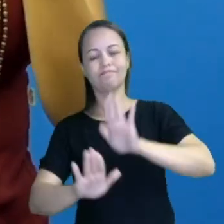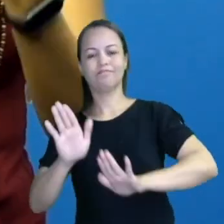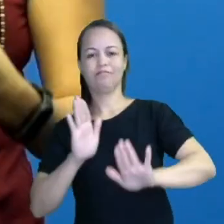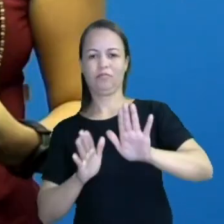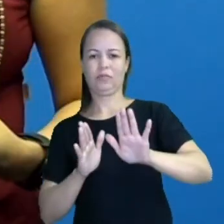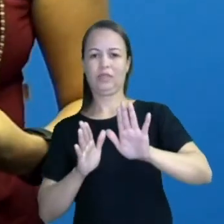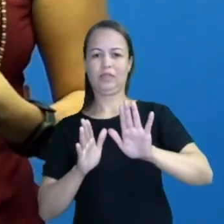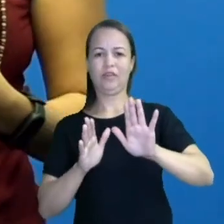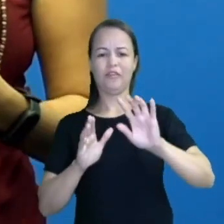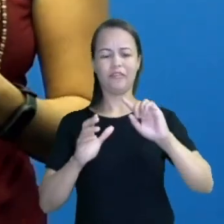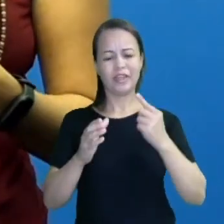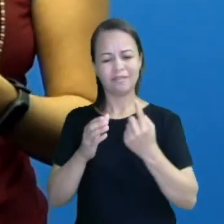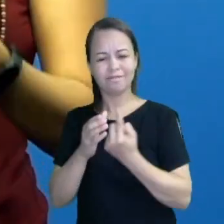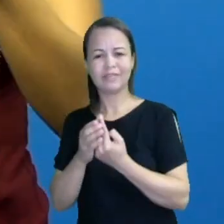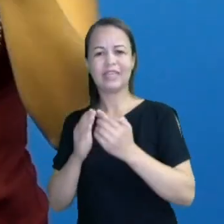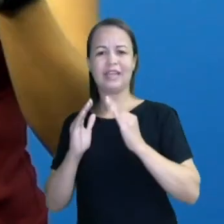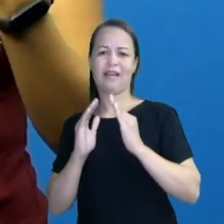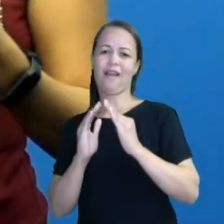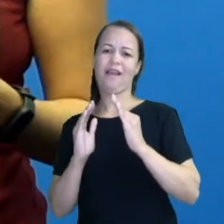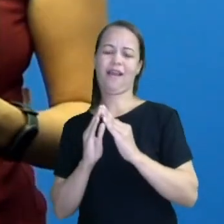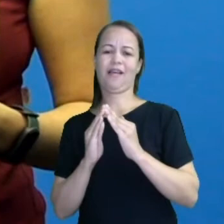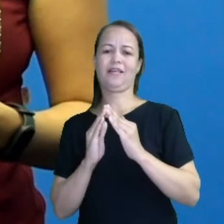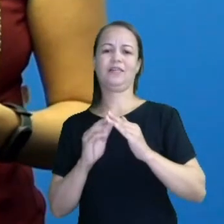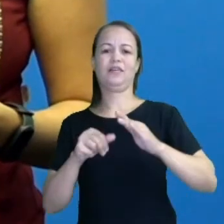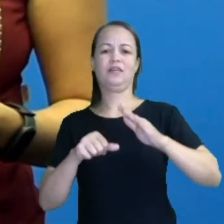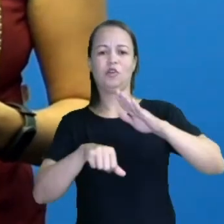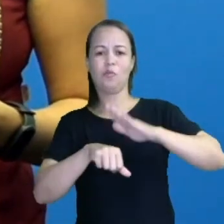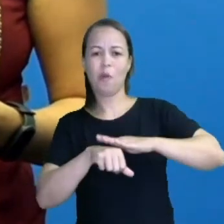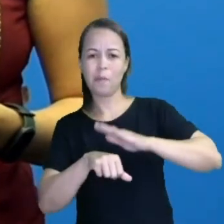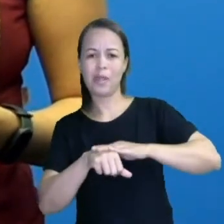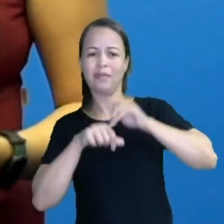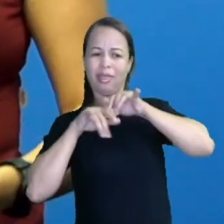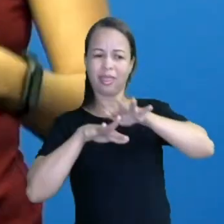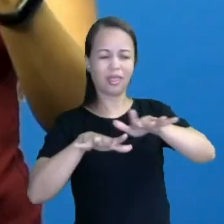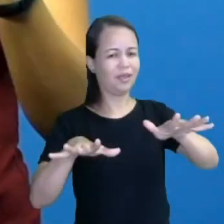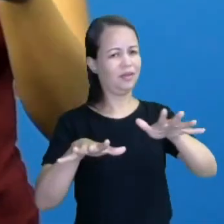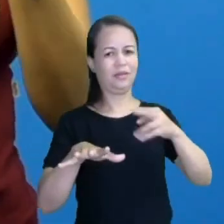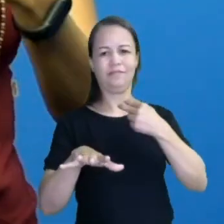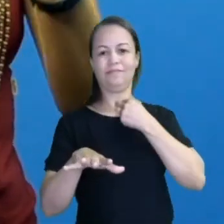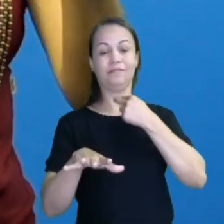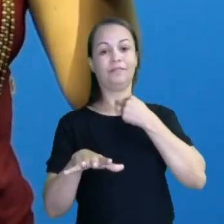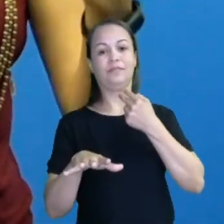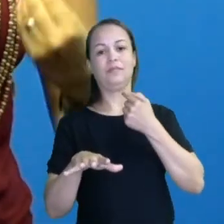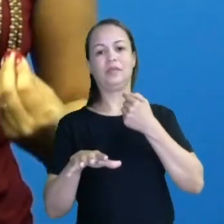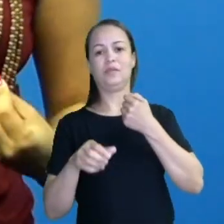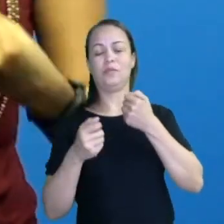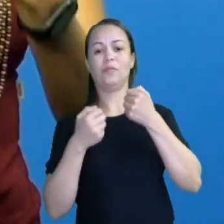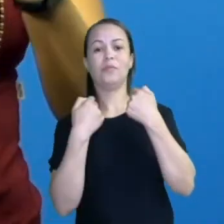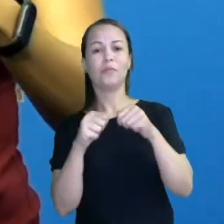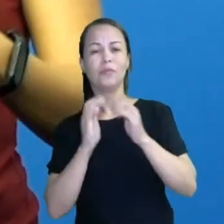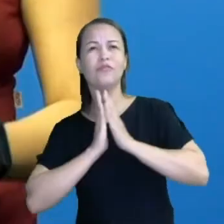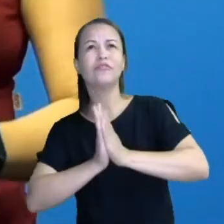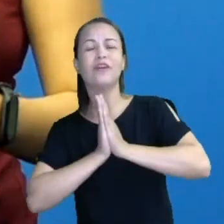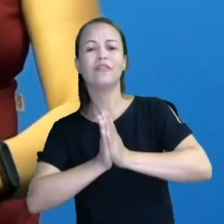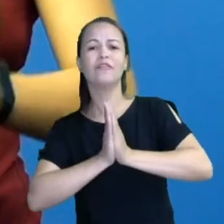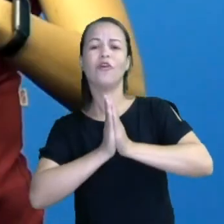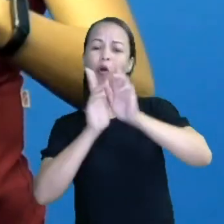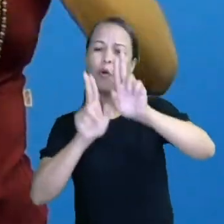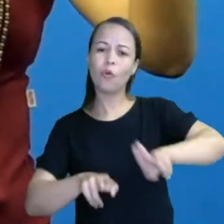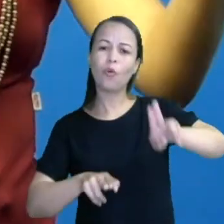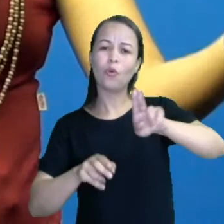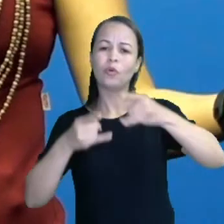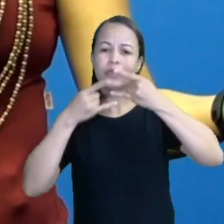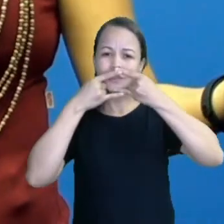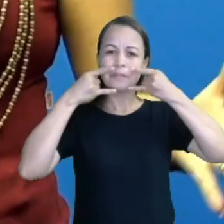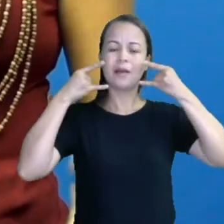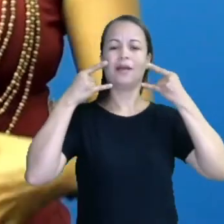Se isolem, minha gente. Não é o momento de aglomerar. Por favor, usem máscara. Não é o momento de andar por